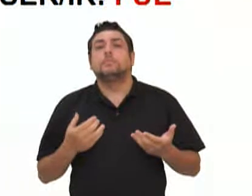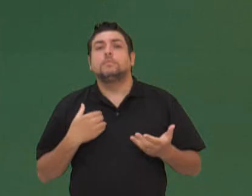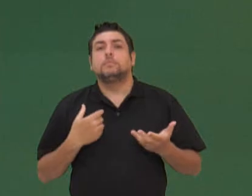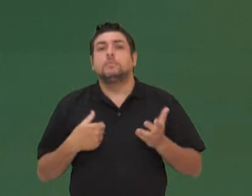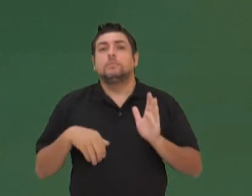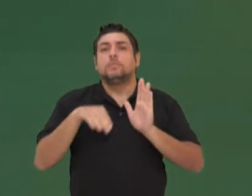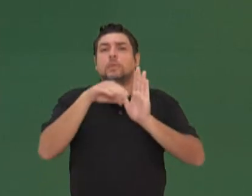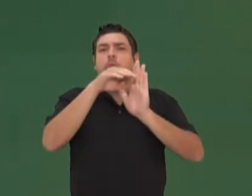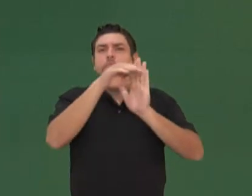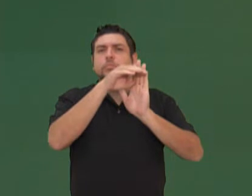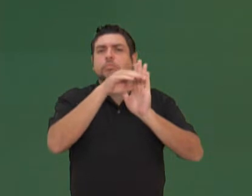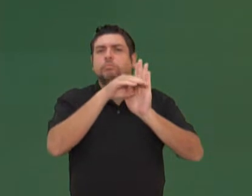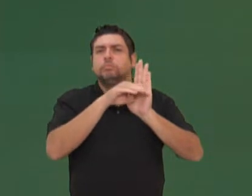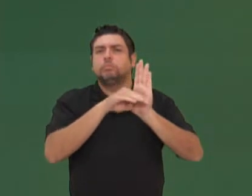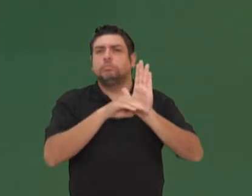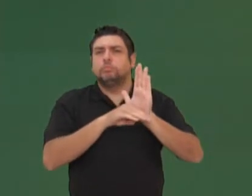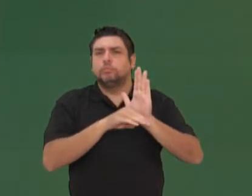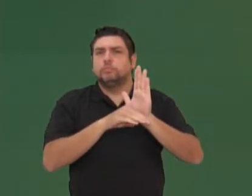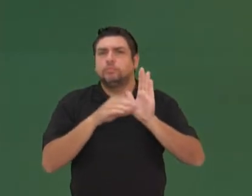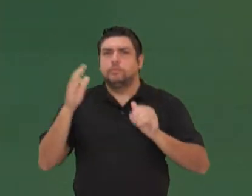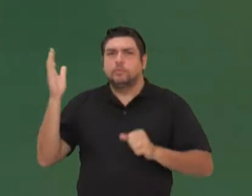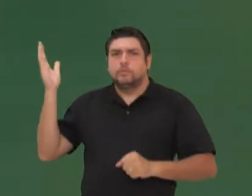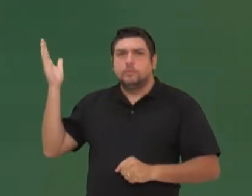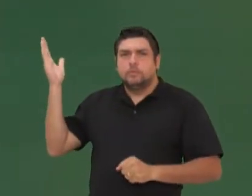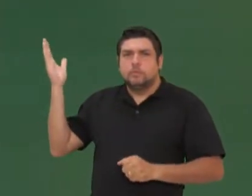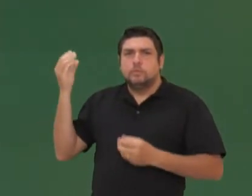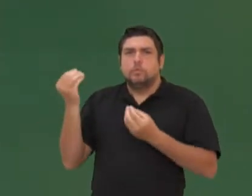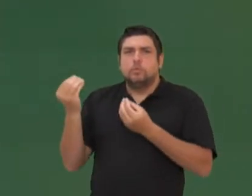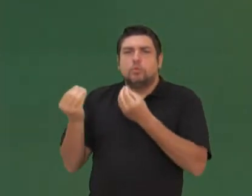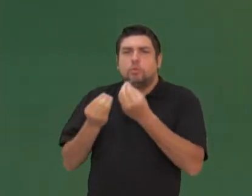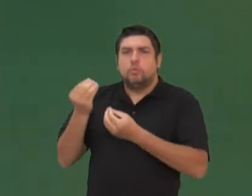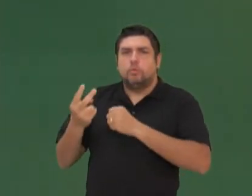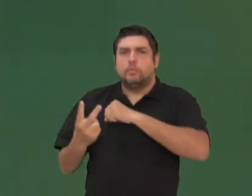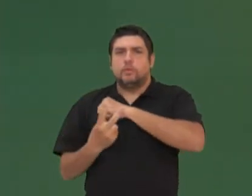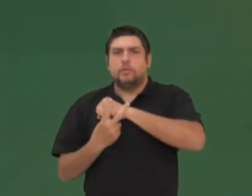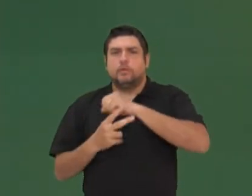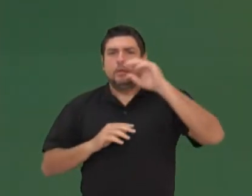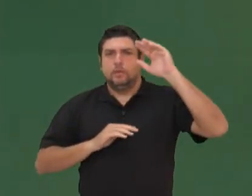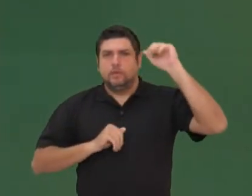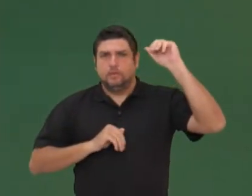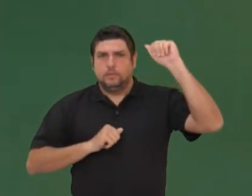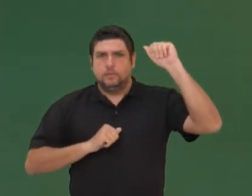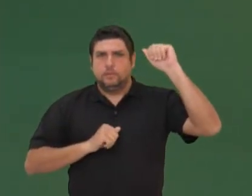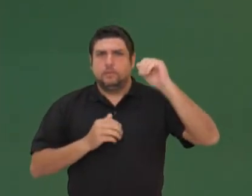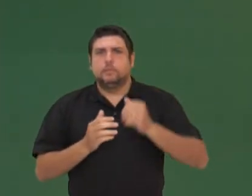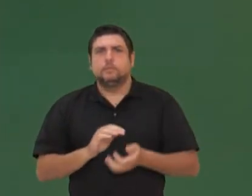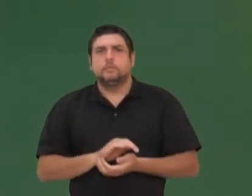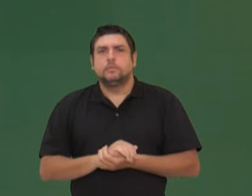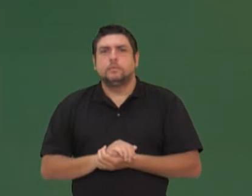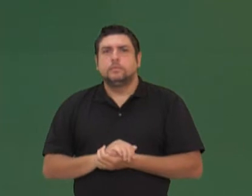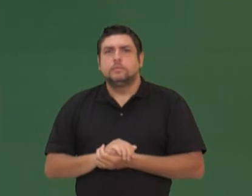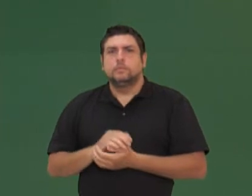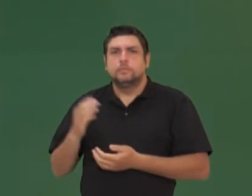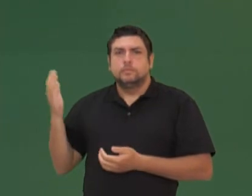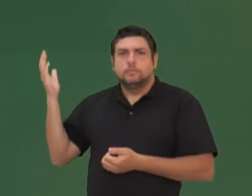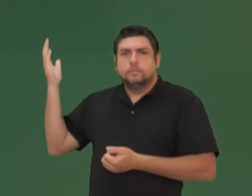sobre o pretérito imperfecto de subjuntivo em língua espanhola. ¿Sí? Temos os exemplos do verbo